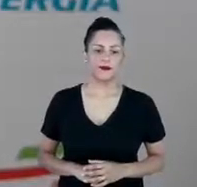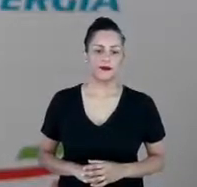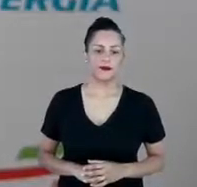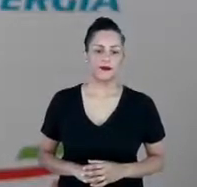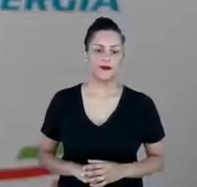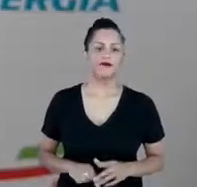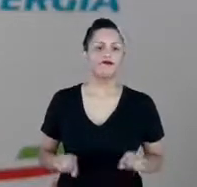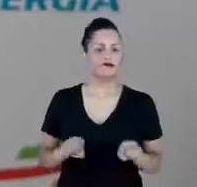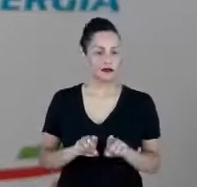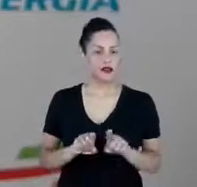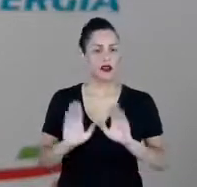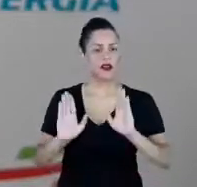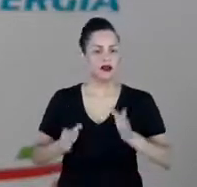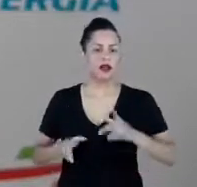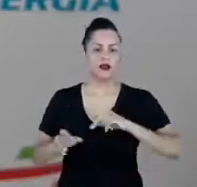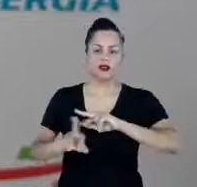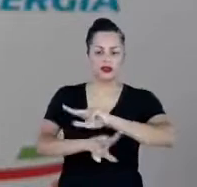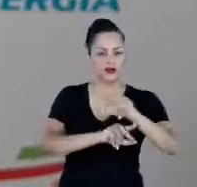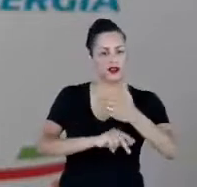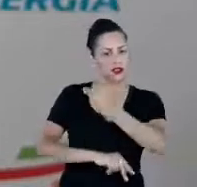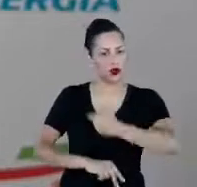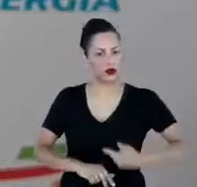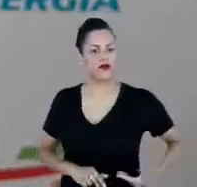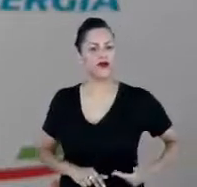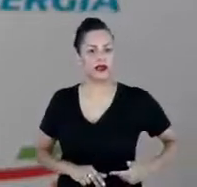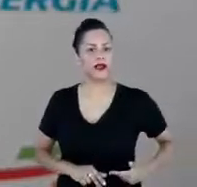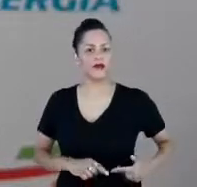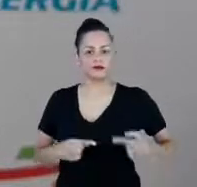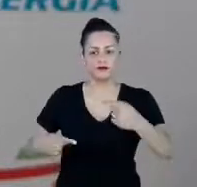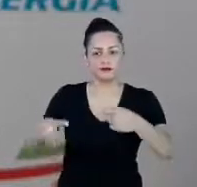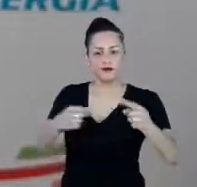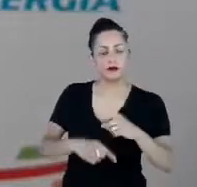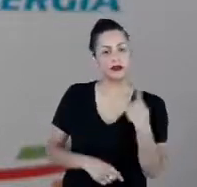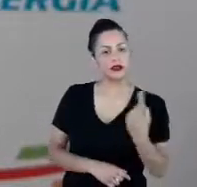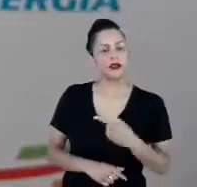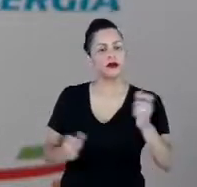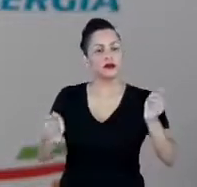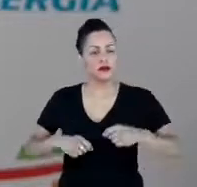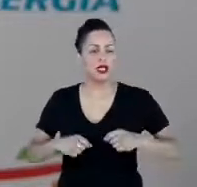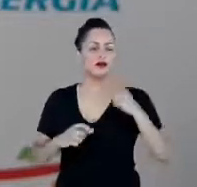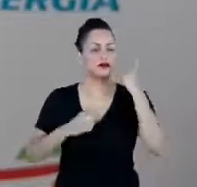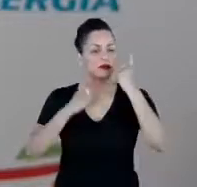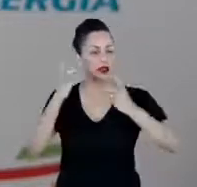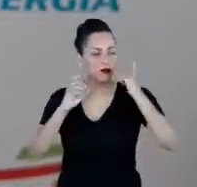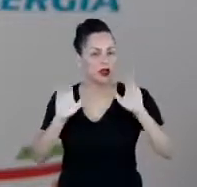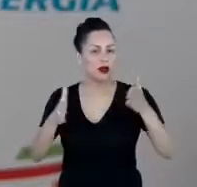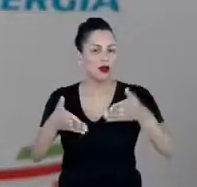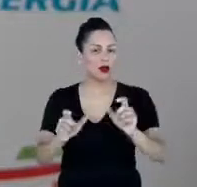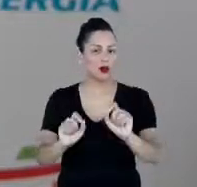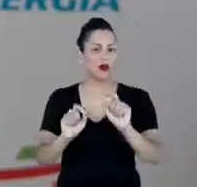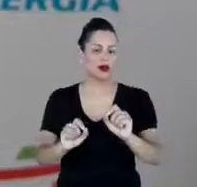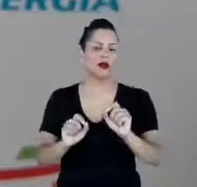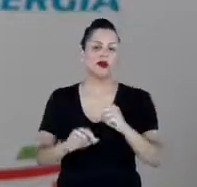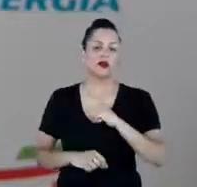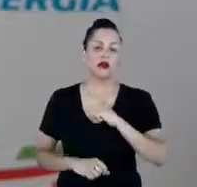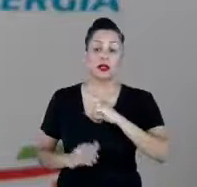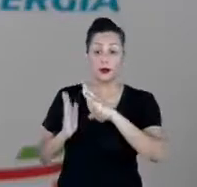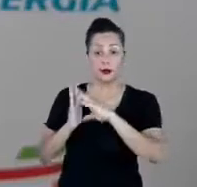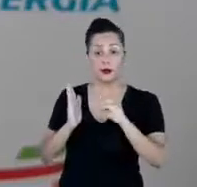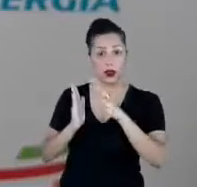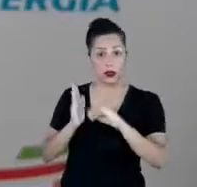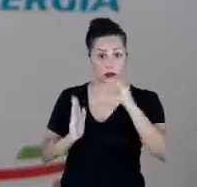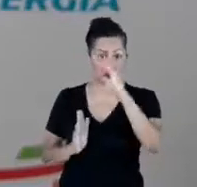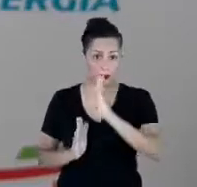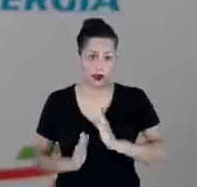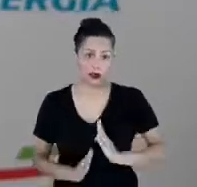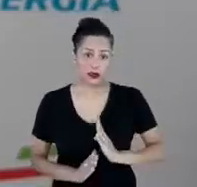enfrentamento de diferentes governos nós podemos nos preocupar que o modelo brasileiro